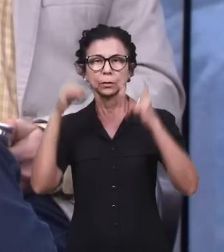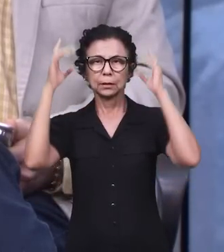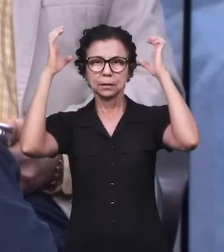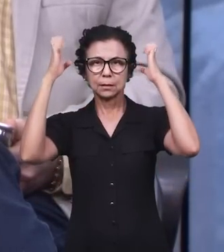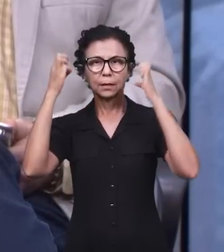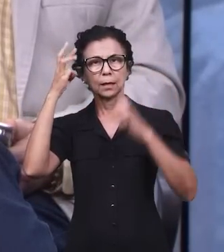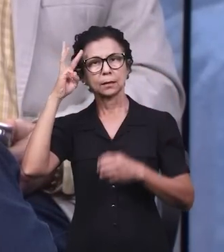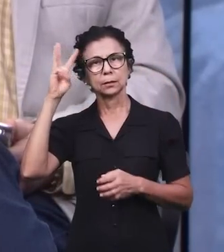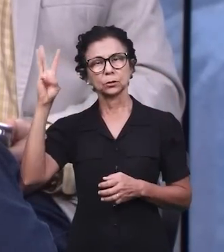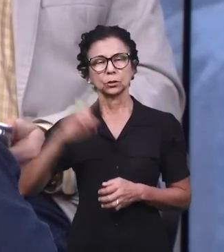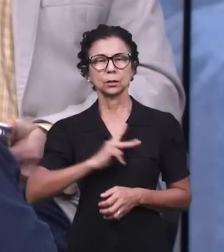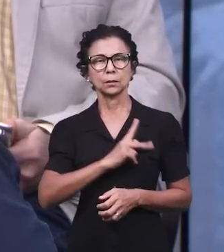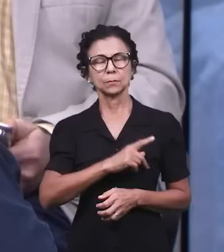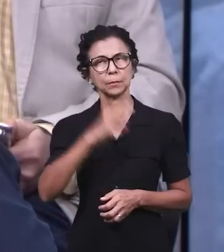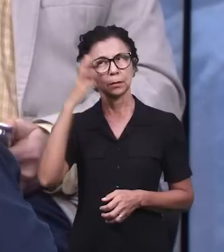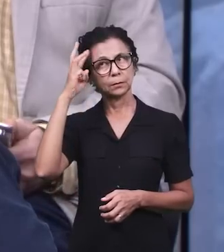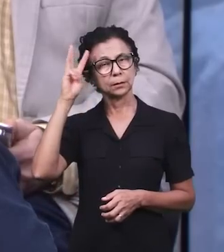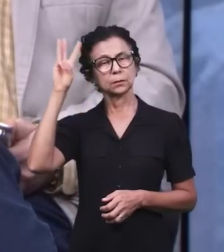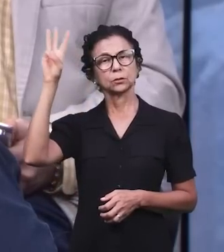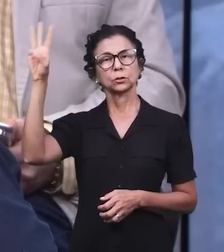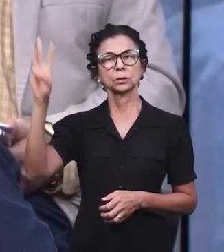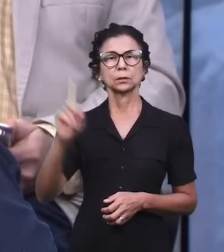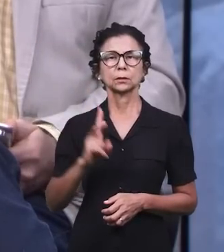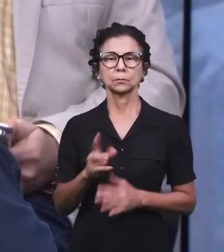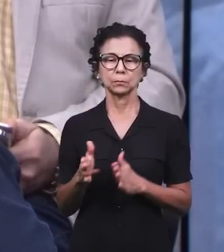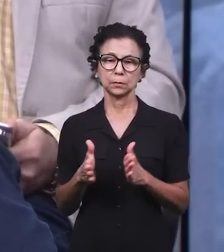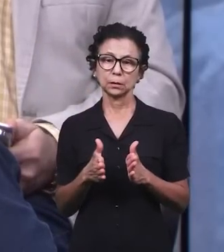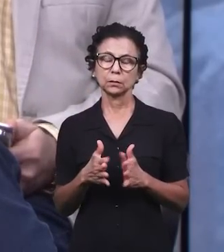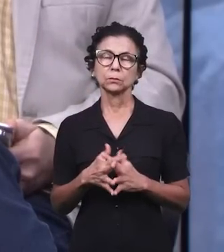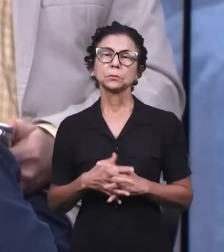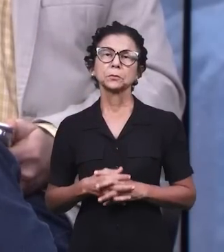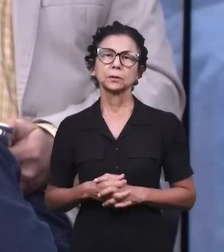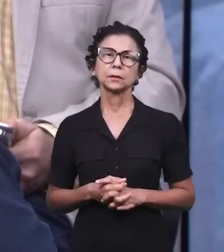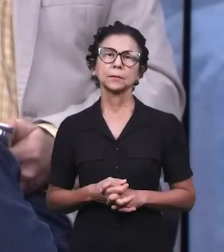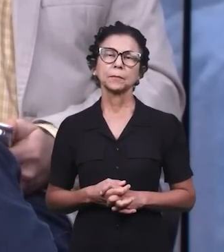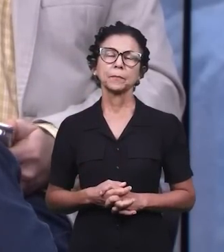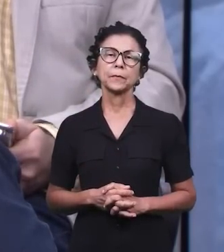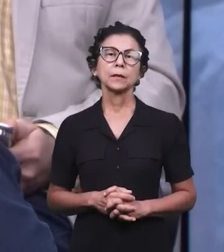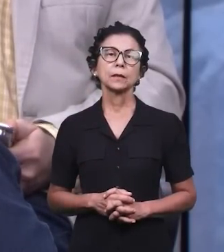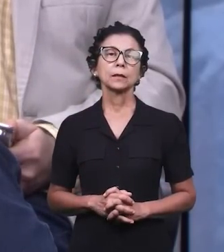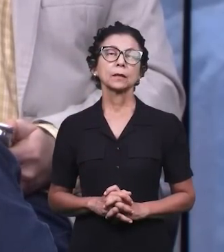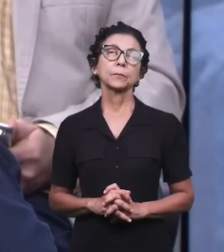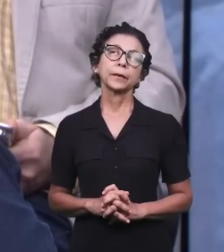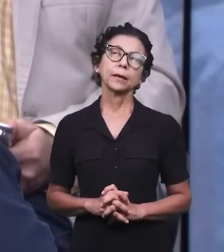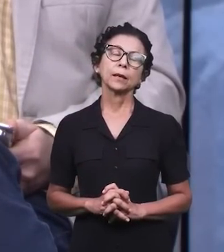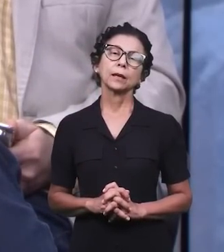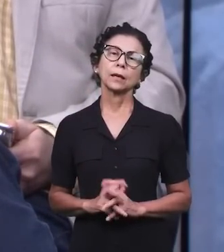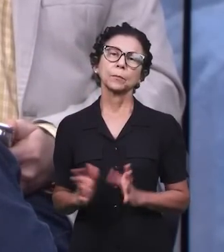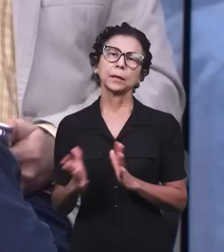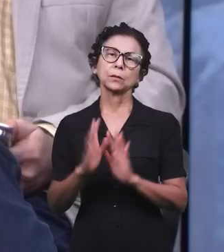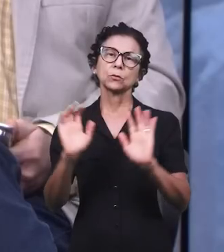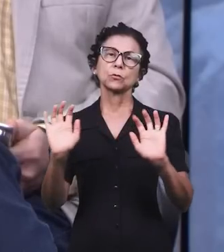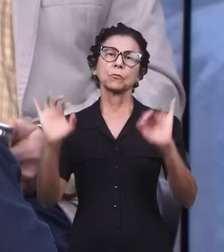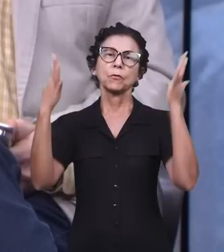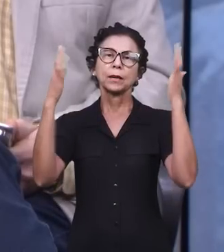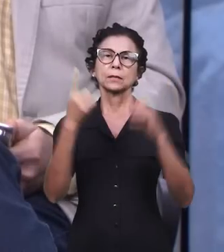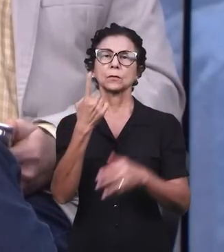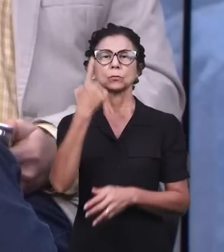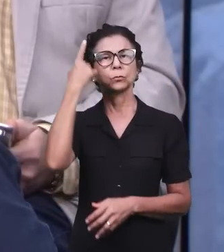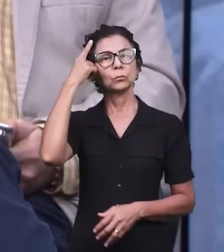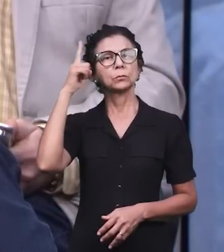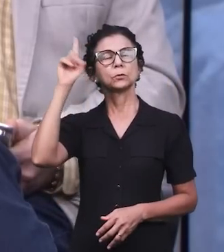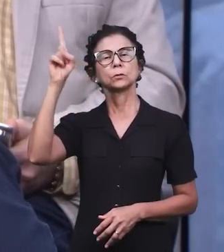3 dias. Então, você vê, sempre teve um período de jejum. Na festa também era 1 dia de